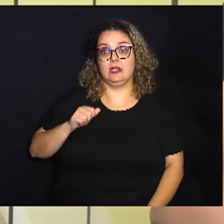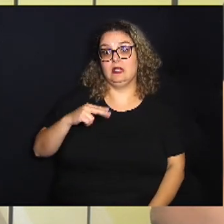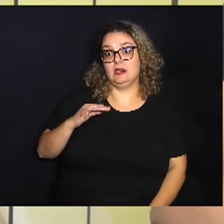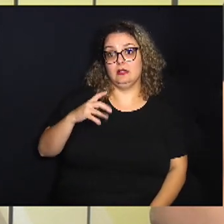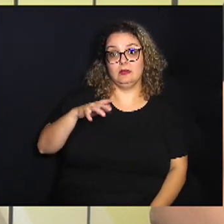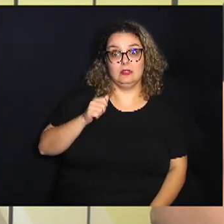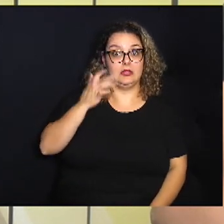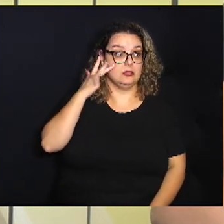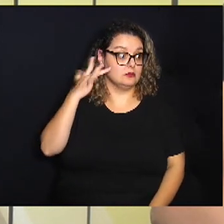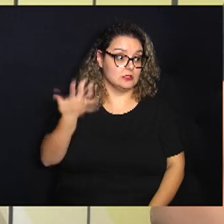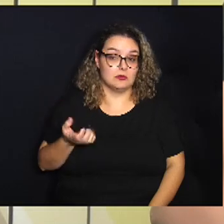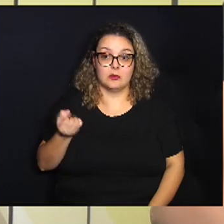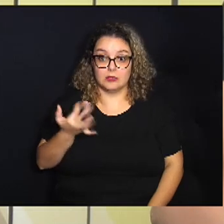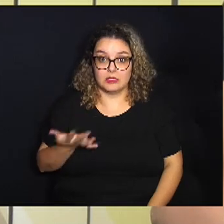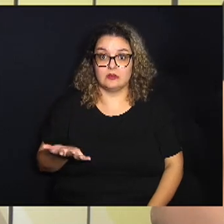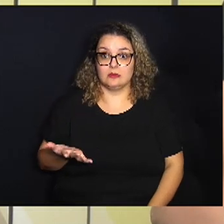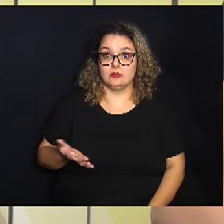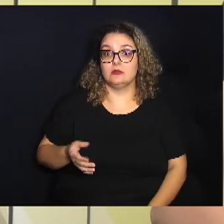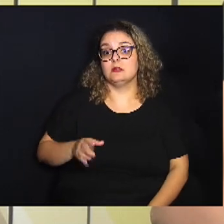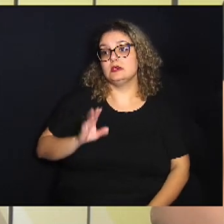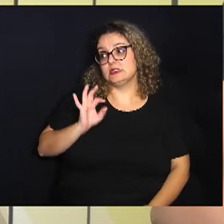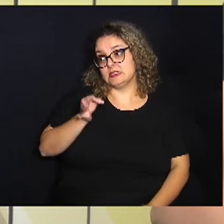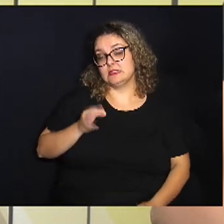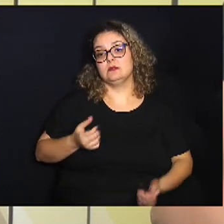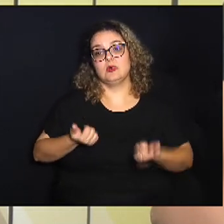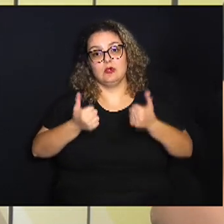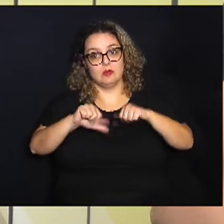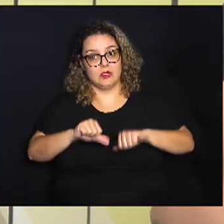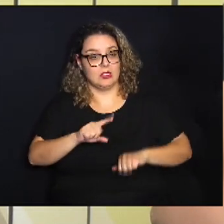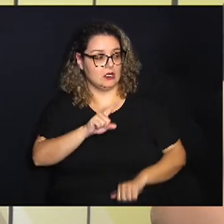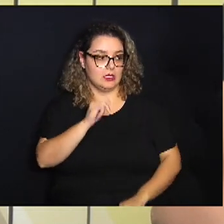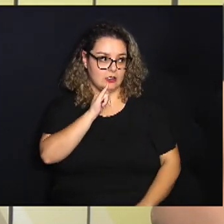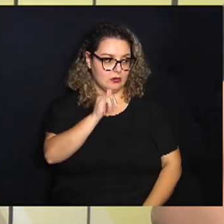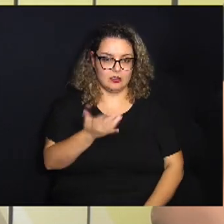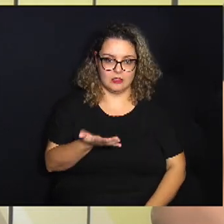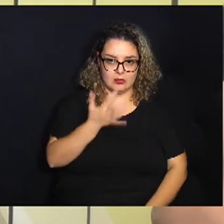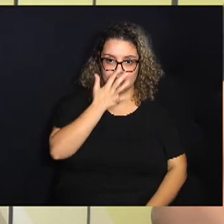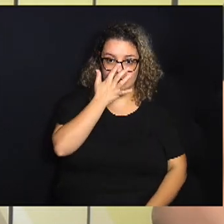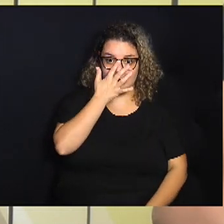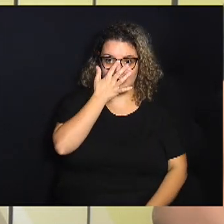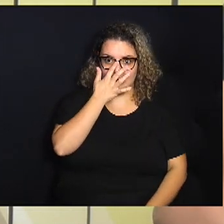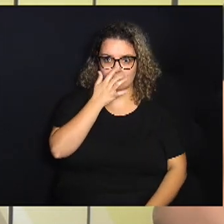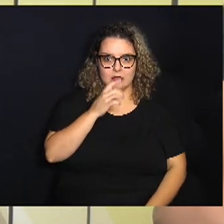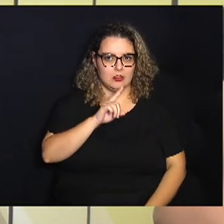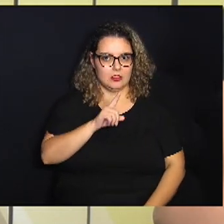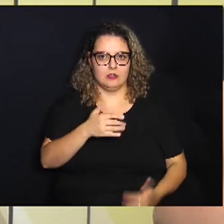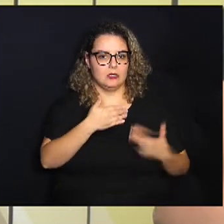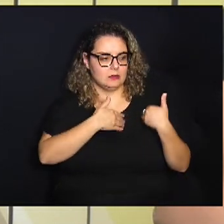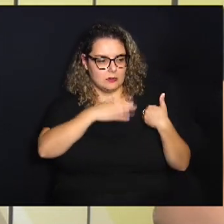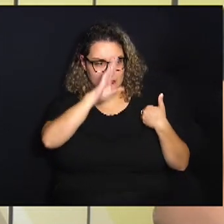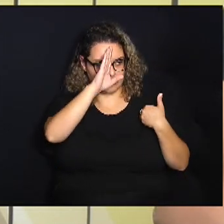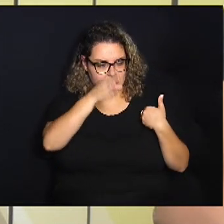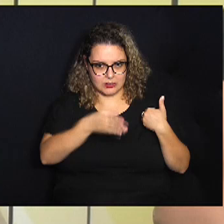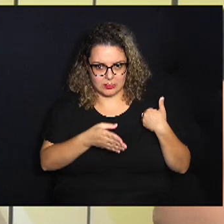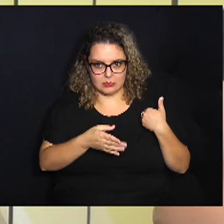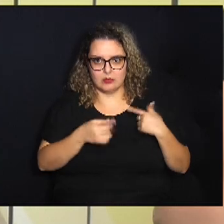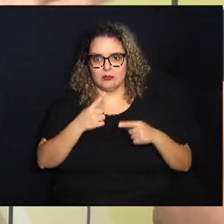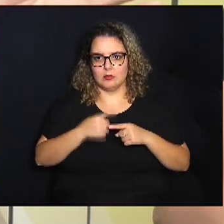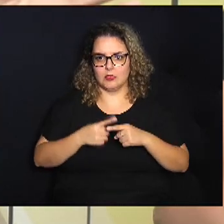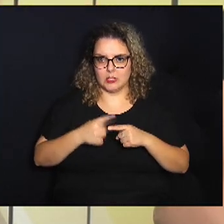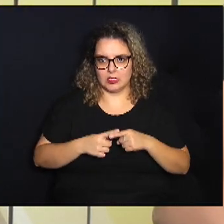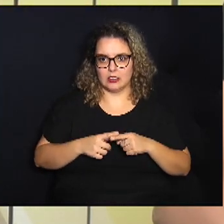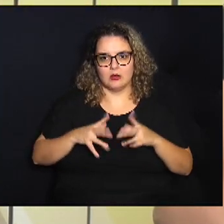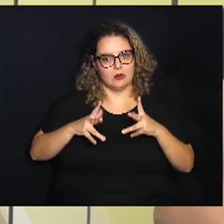dizer quanto, certamente prejudicou. Ele não fala que isso, ele não responsabiliza diretamente, porque ele é um cara também, como